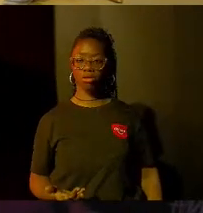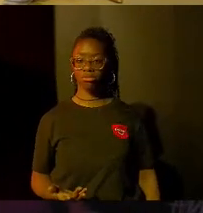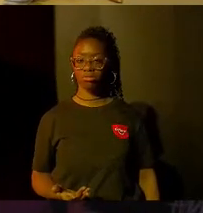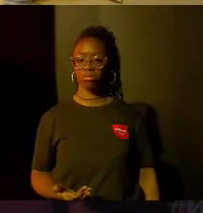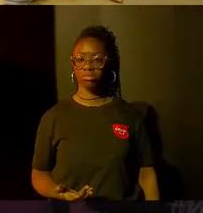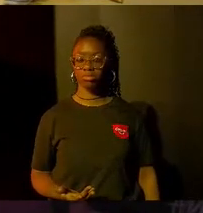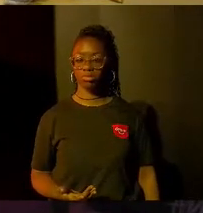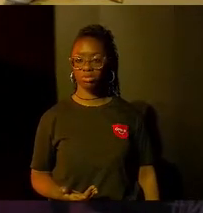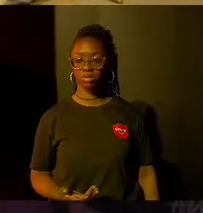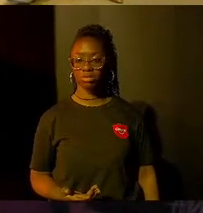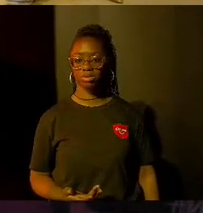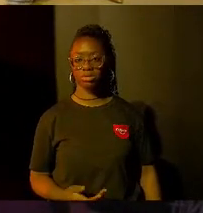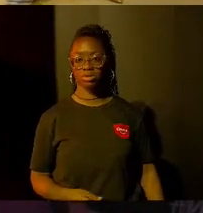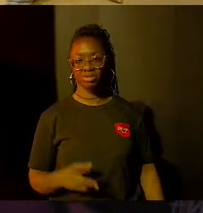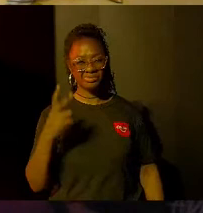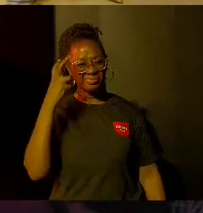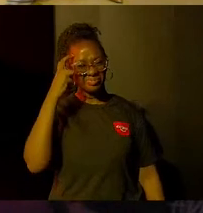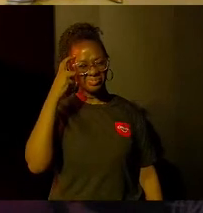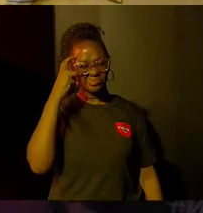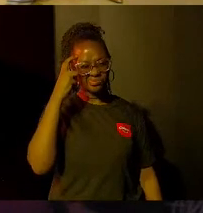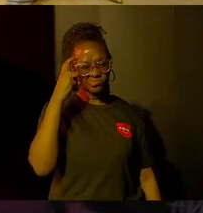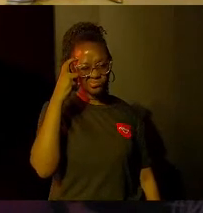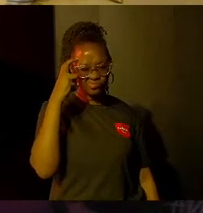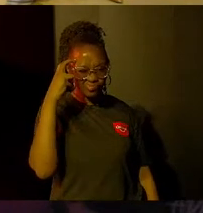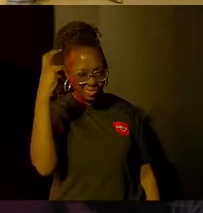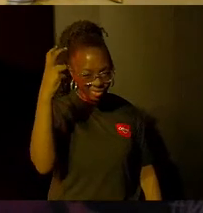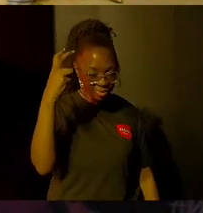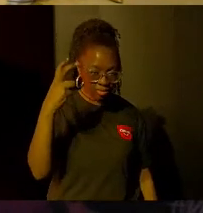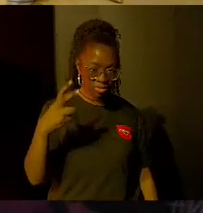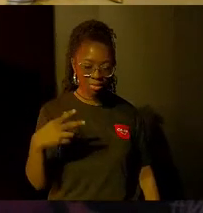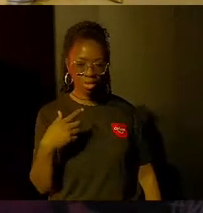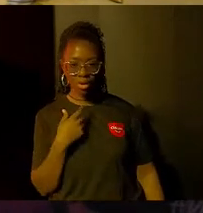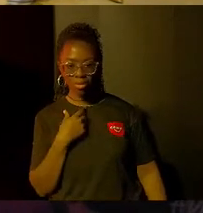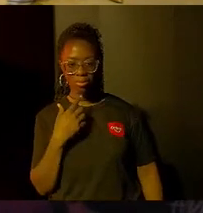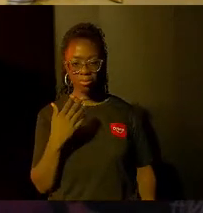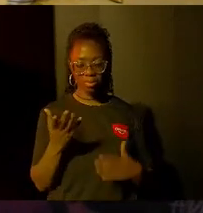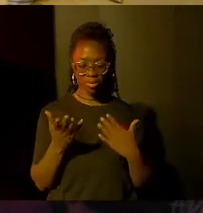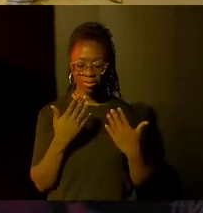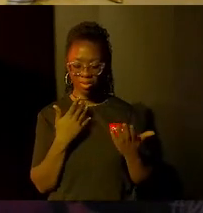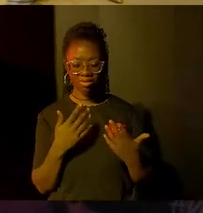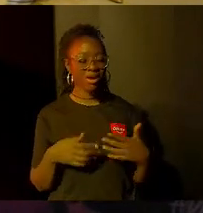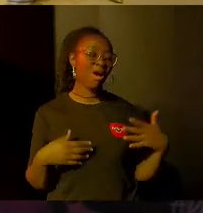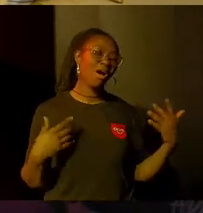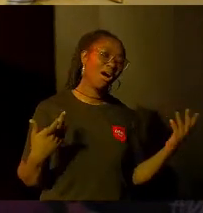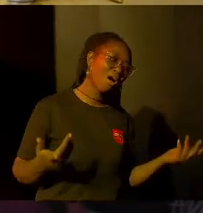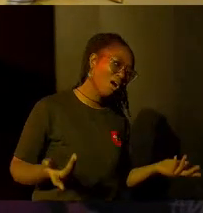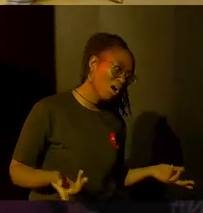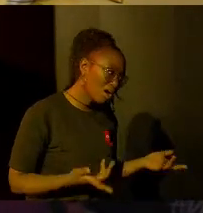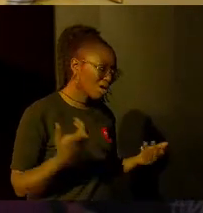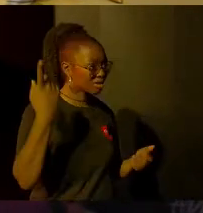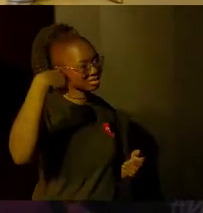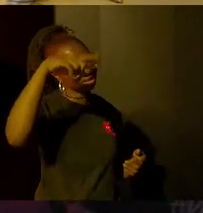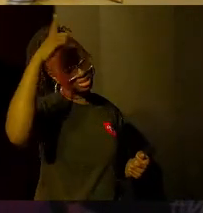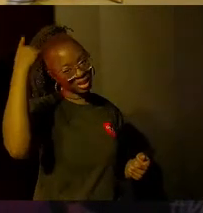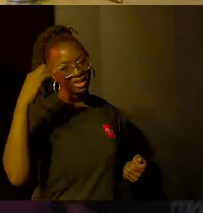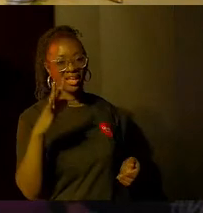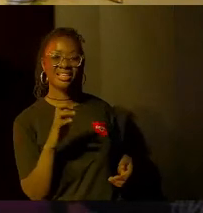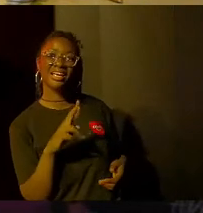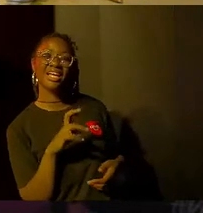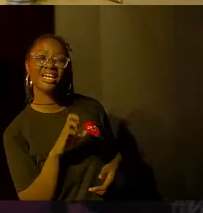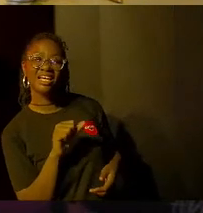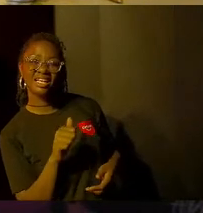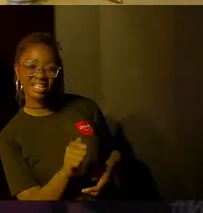de um sábio e comecei com a minha lenga-lenga não porque Santa teresa D'ávila